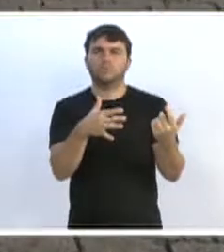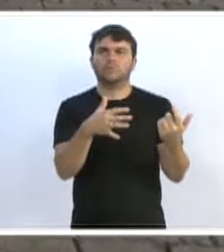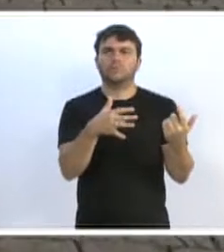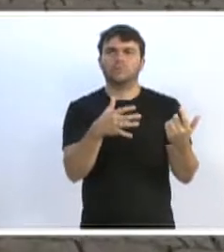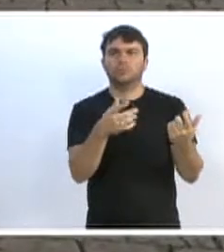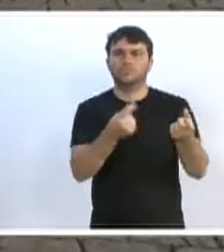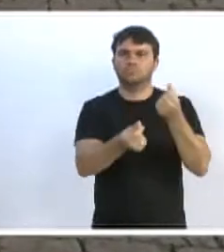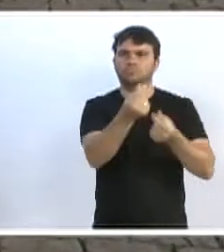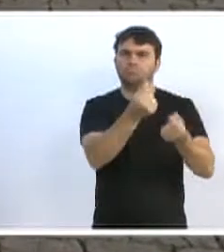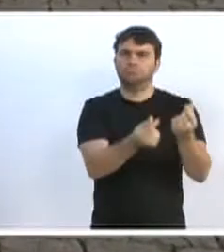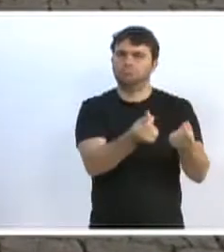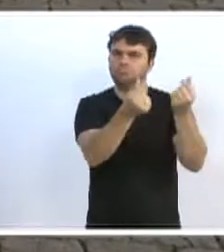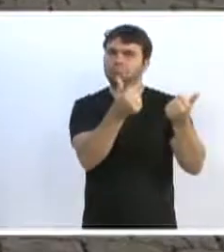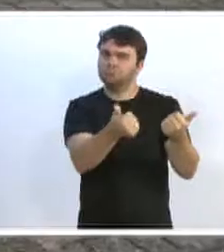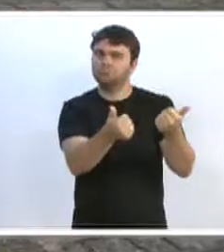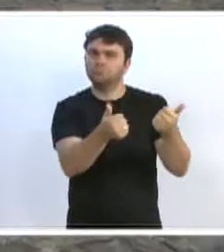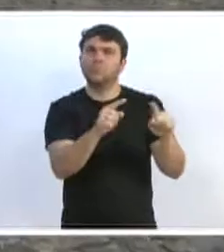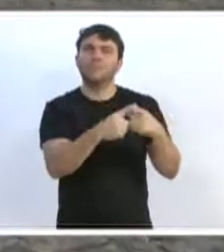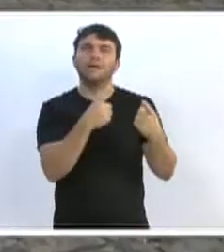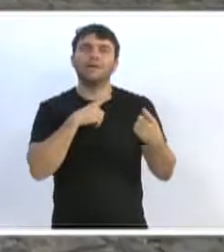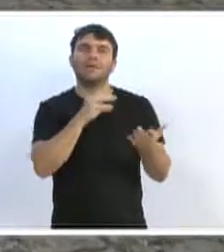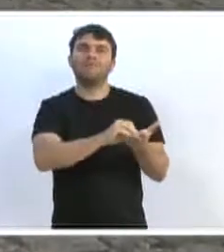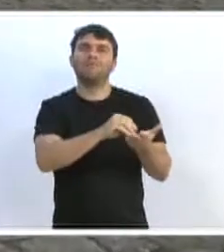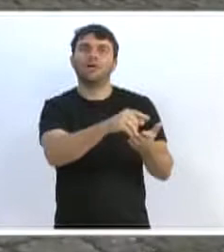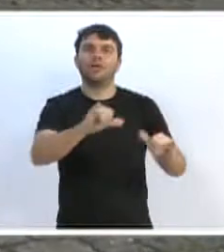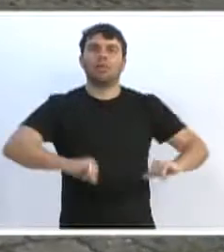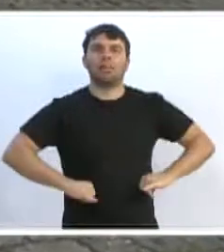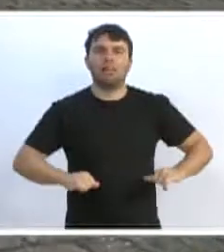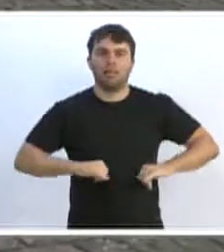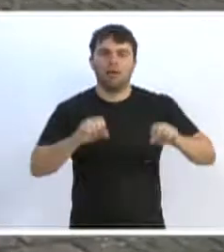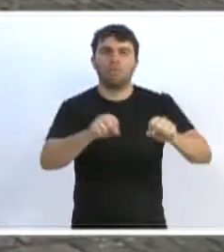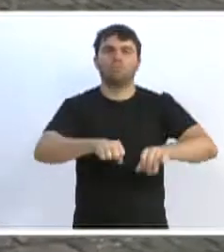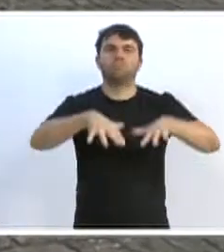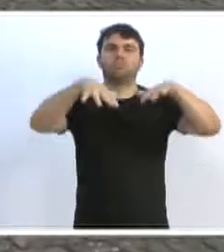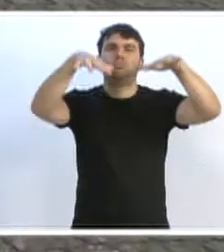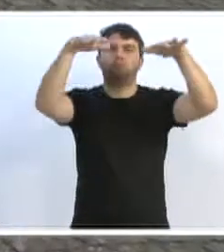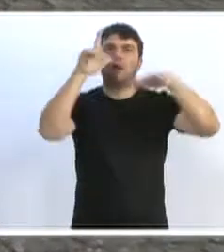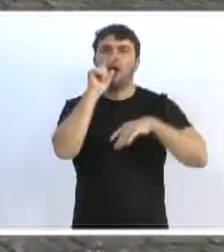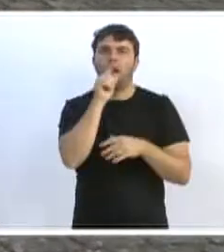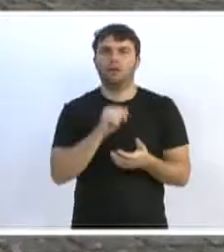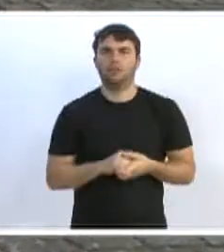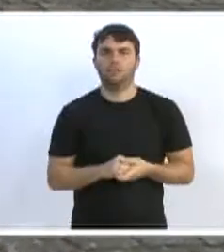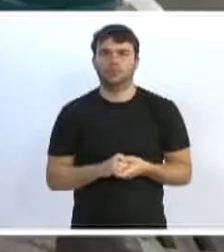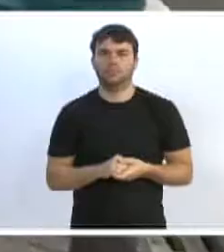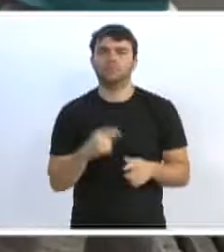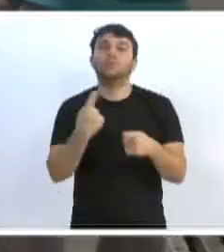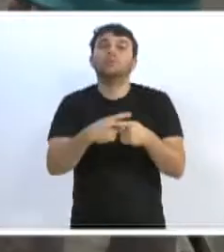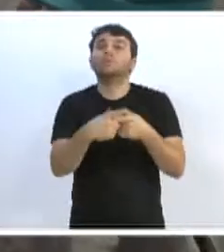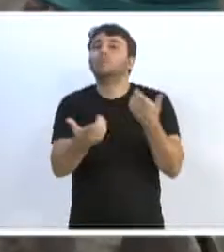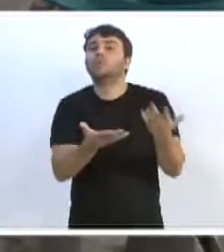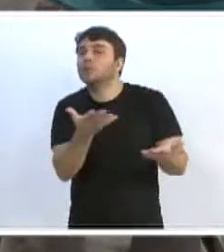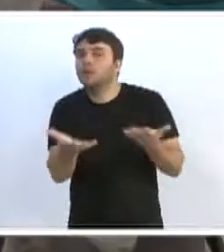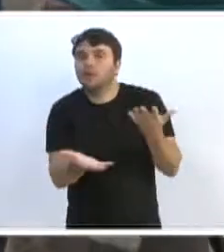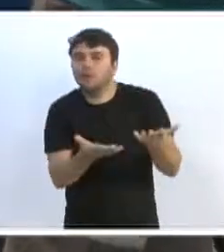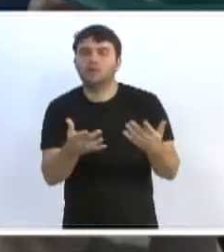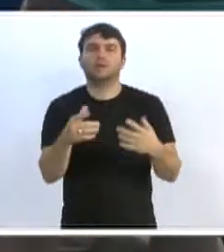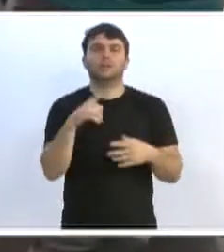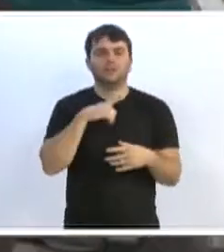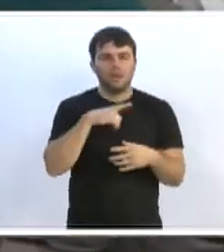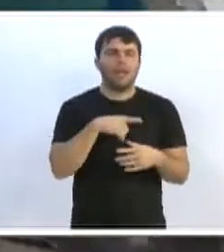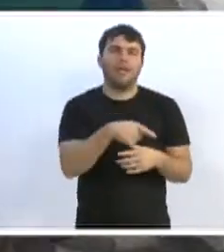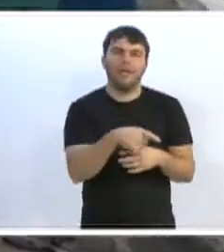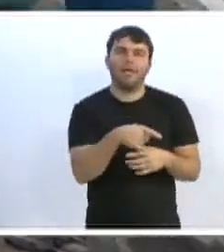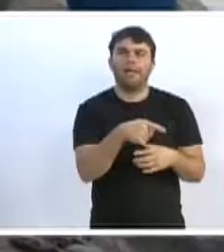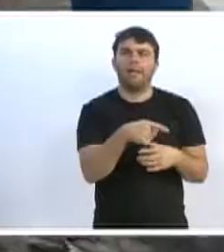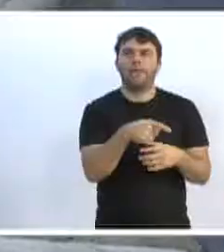alta e sofrem com problemas de enxurrada, devido a uma série de fatores, obviamente, que tem que ser